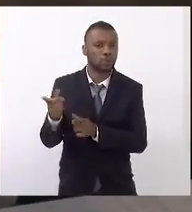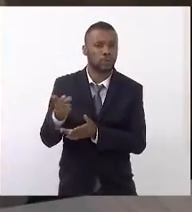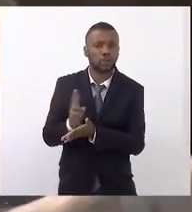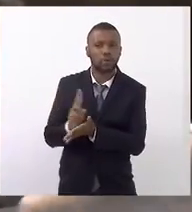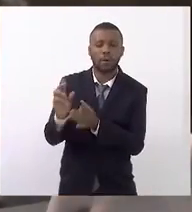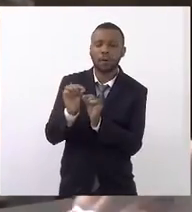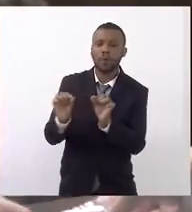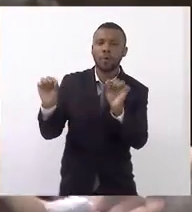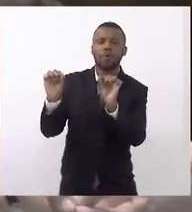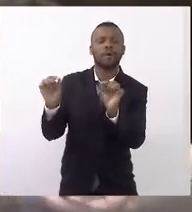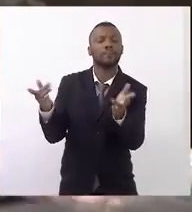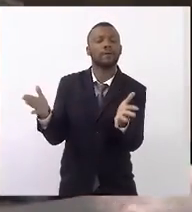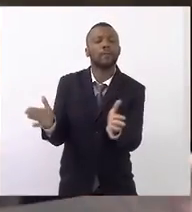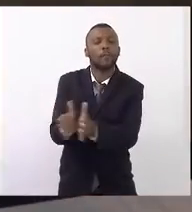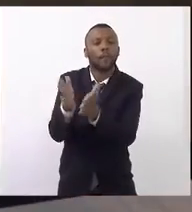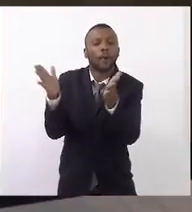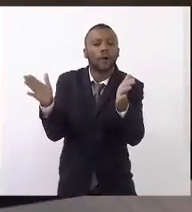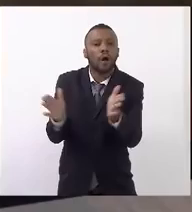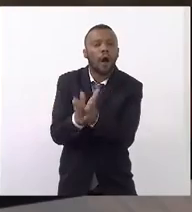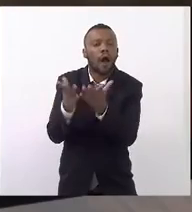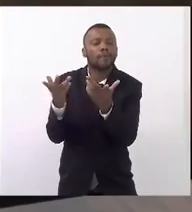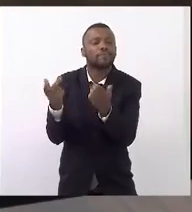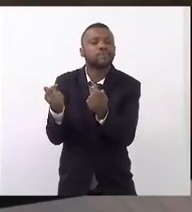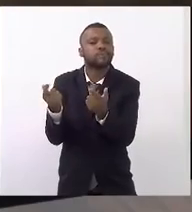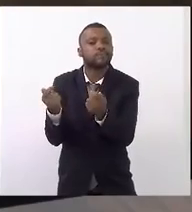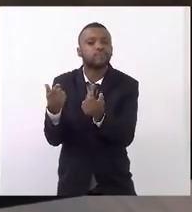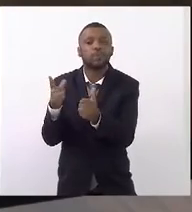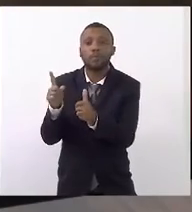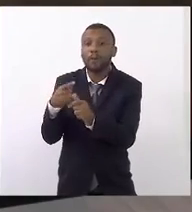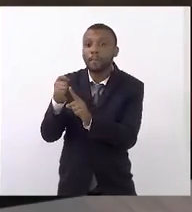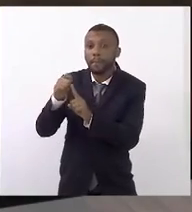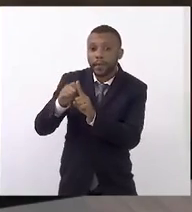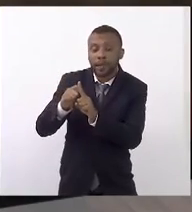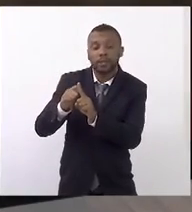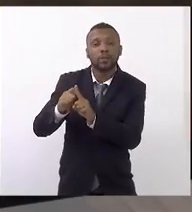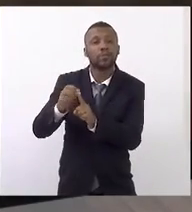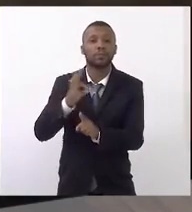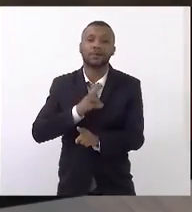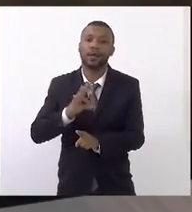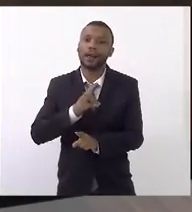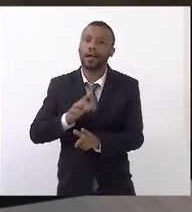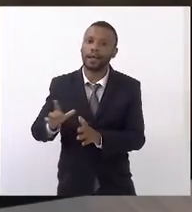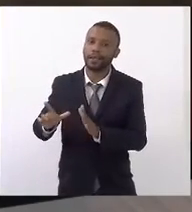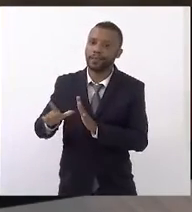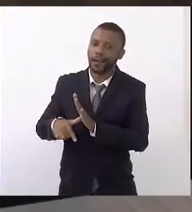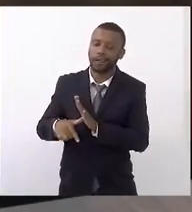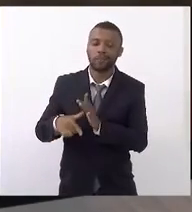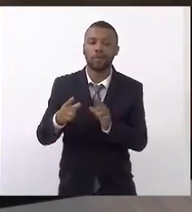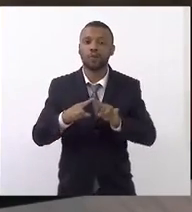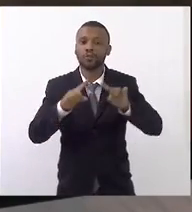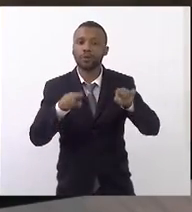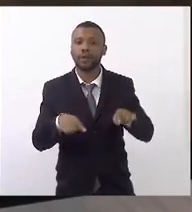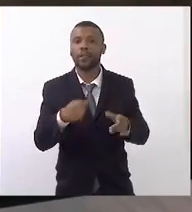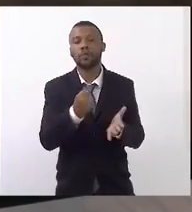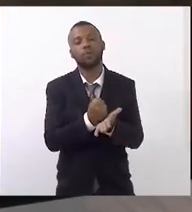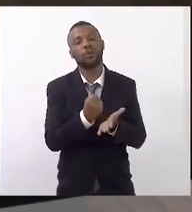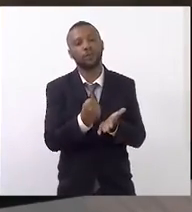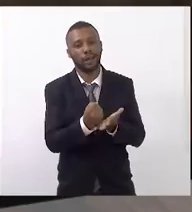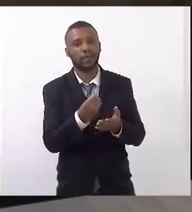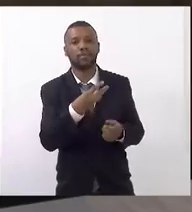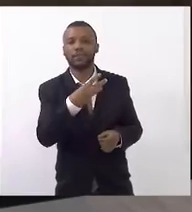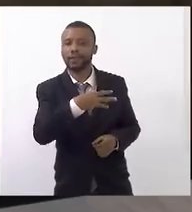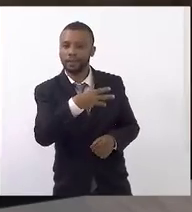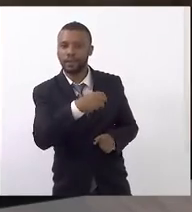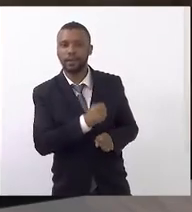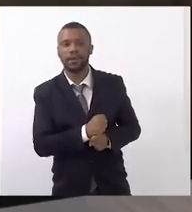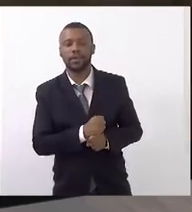mais vulnerabilizados. Quem ficou os primeiros meses com salário atrasado foram os terceirizados. Aqueles que